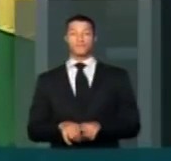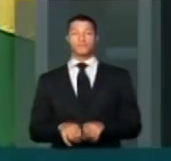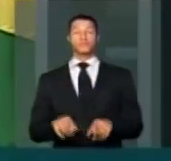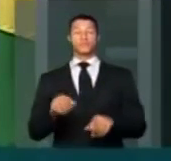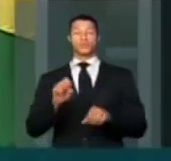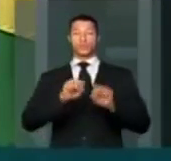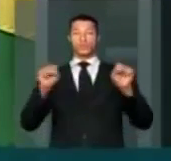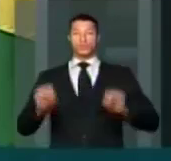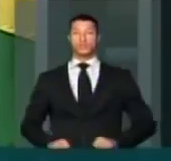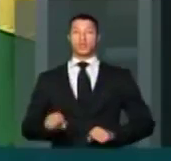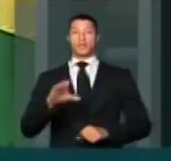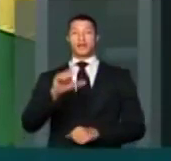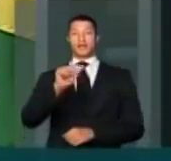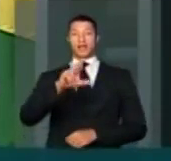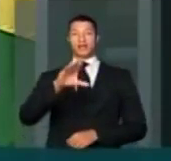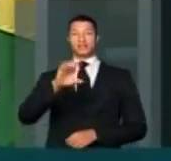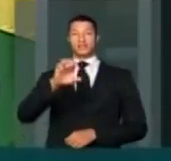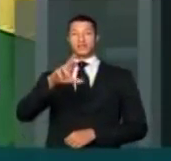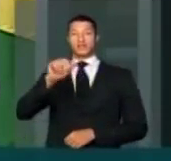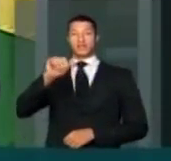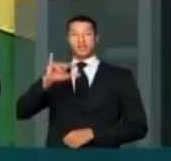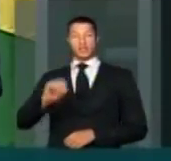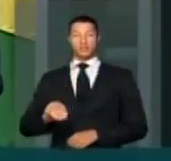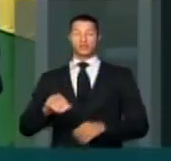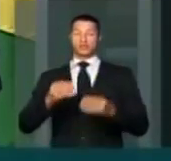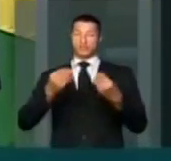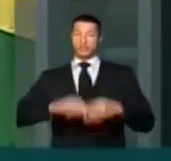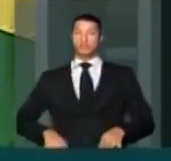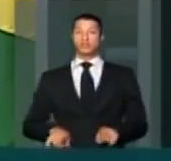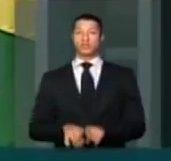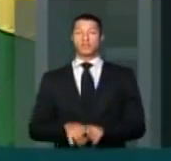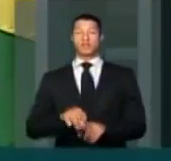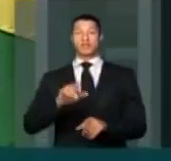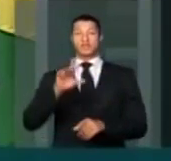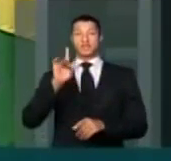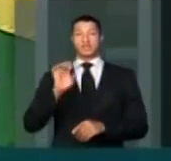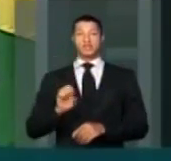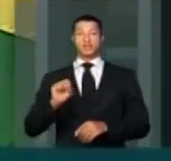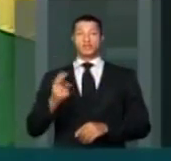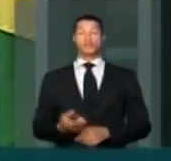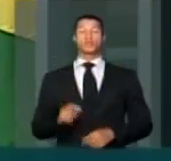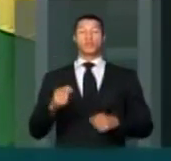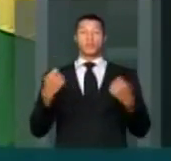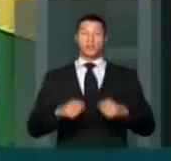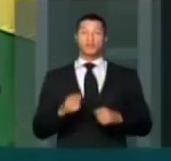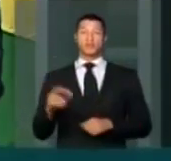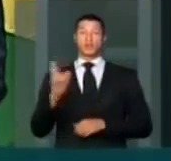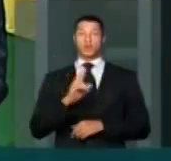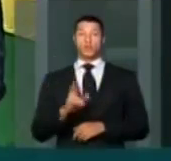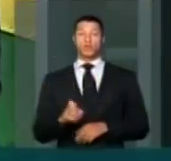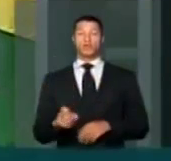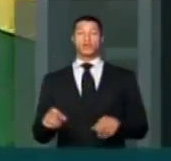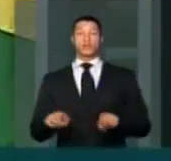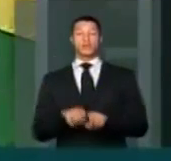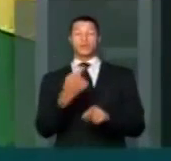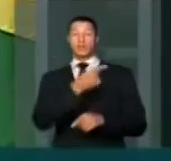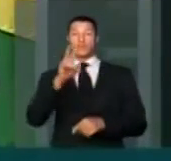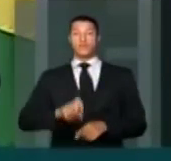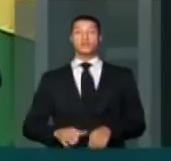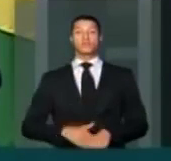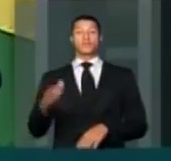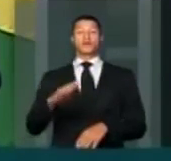deterioração do sistema carcerário, que degrada e desumaniza o que deveria recuperar, e as cada vez